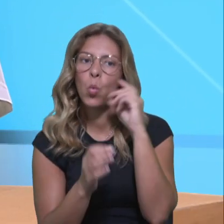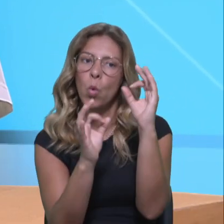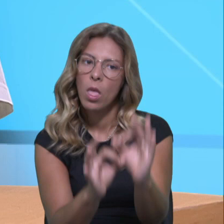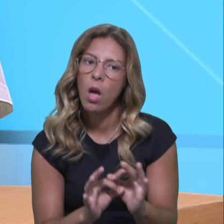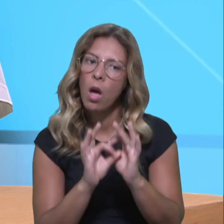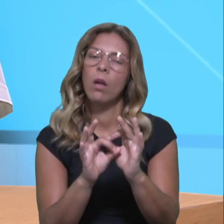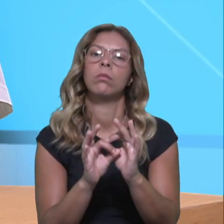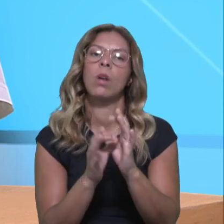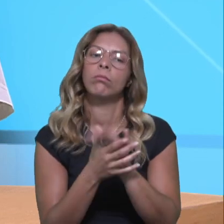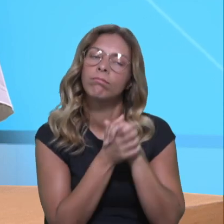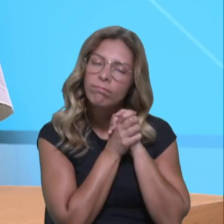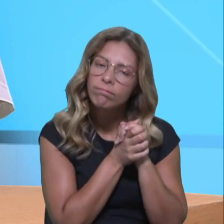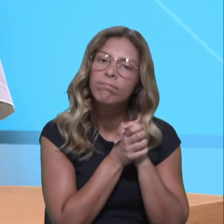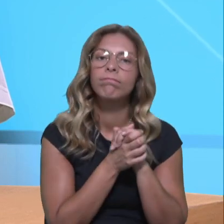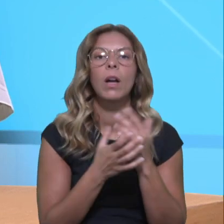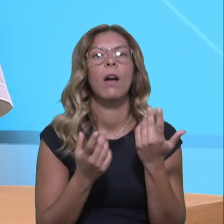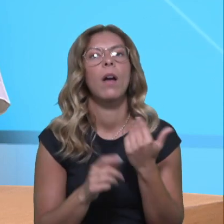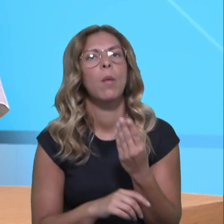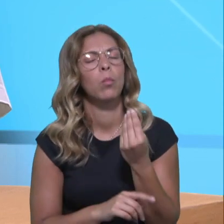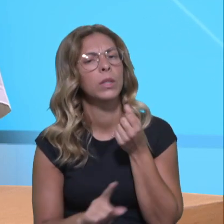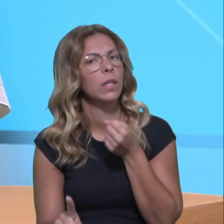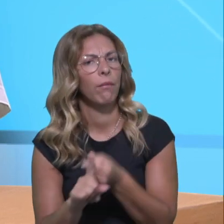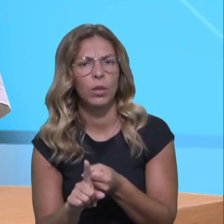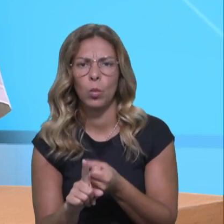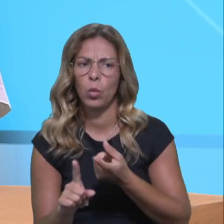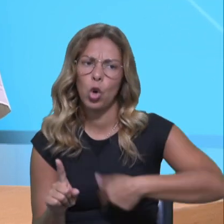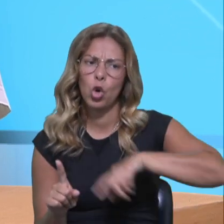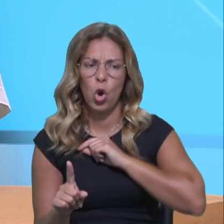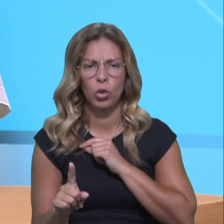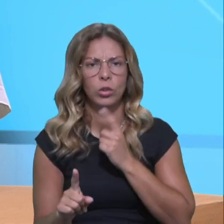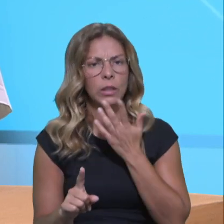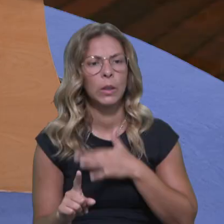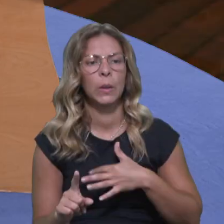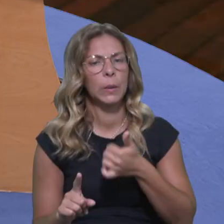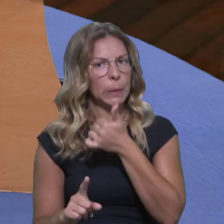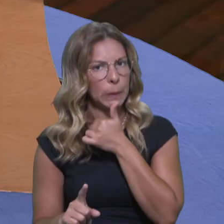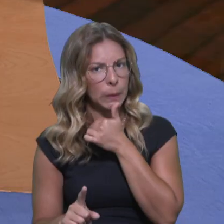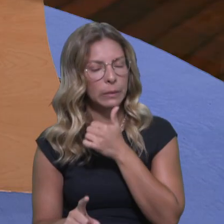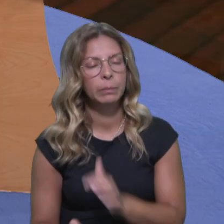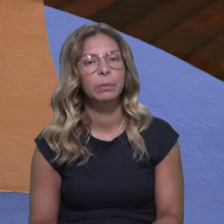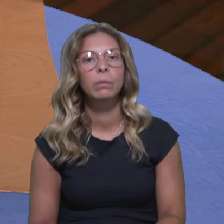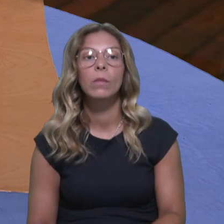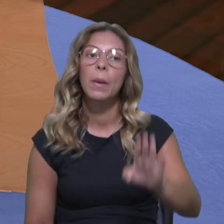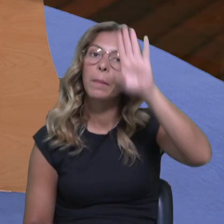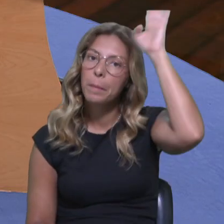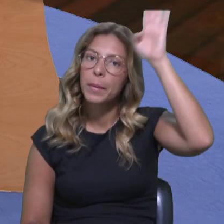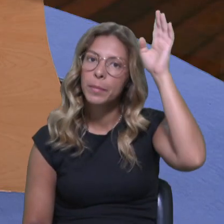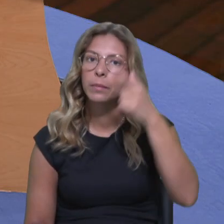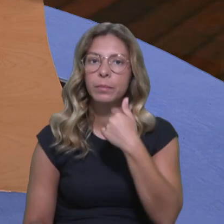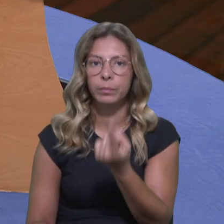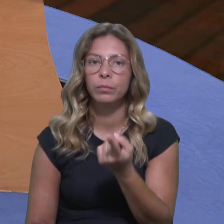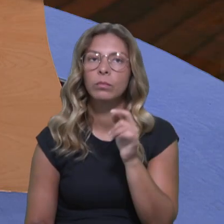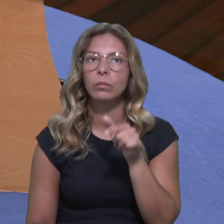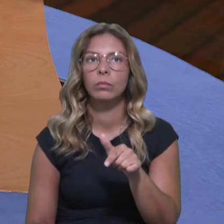é um grande desafio que nos é colocado a todos nós. O Papa relaciona também esta celebração dos avós e dos idosos com o